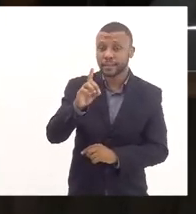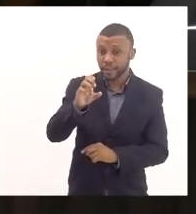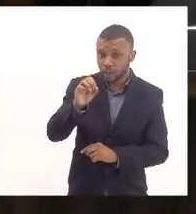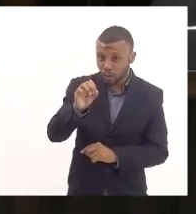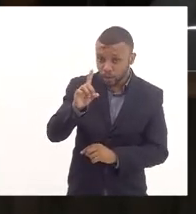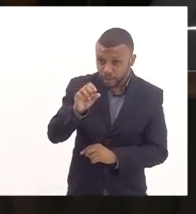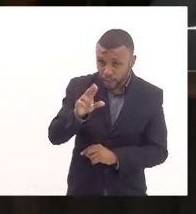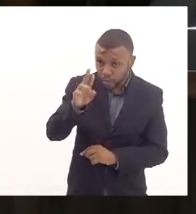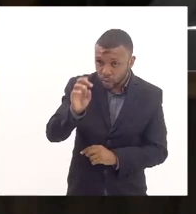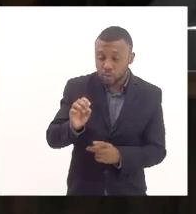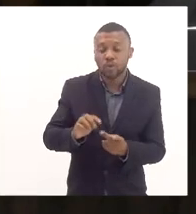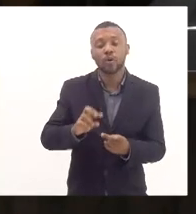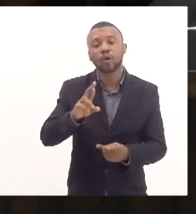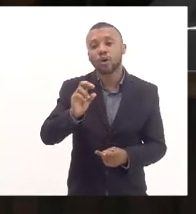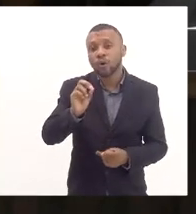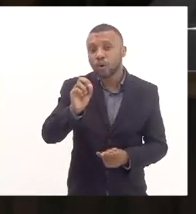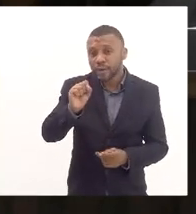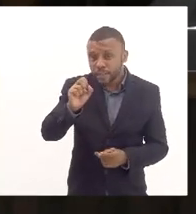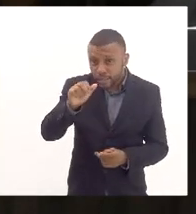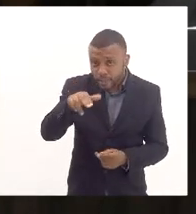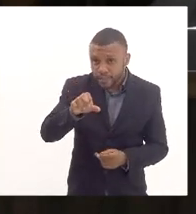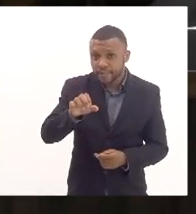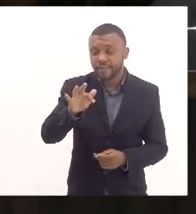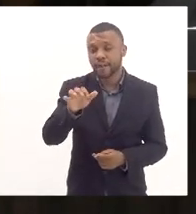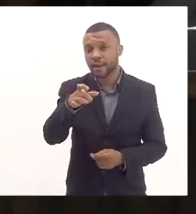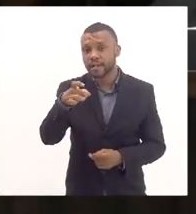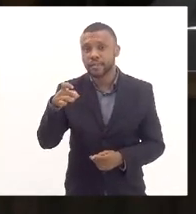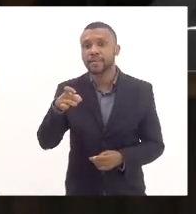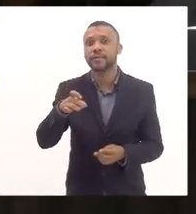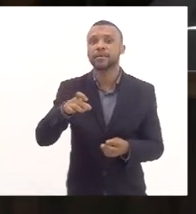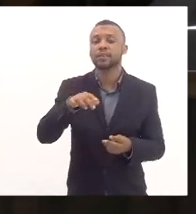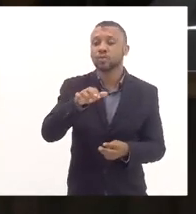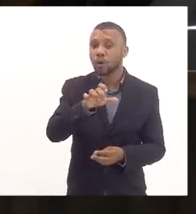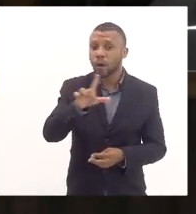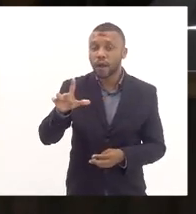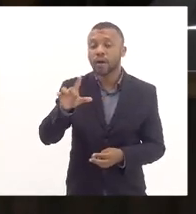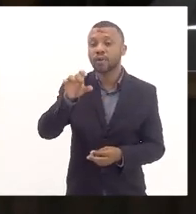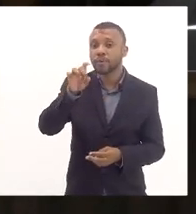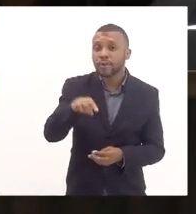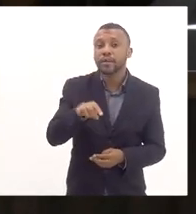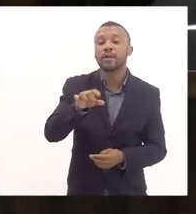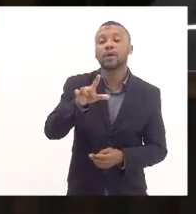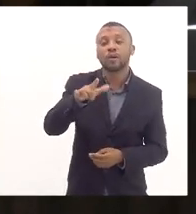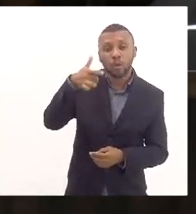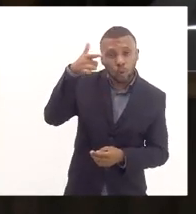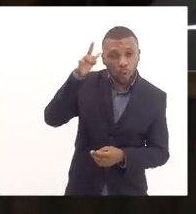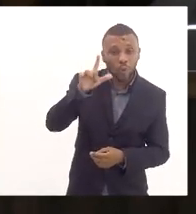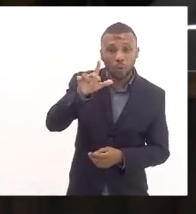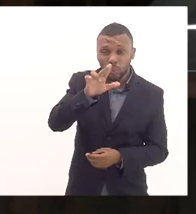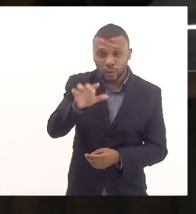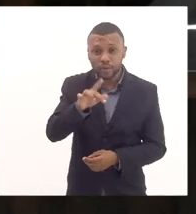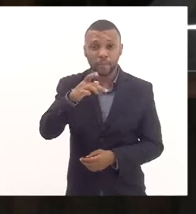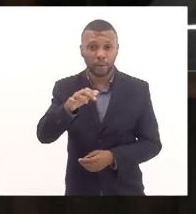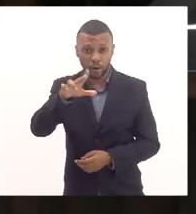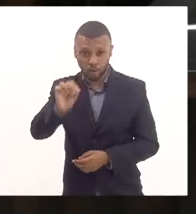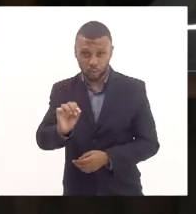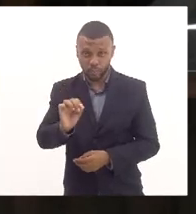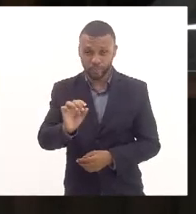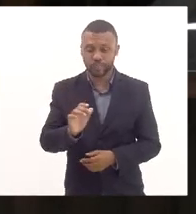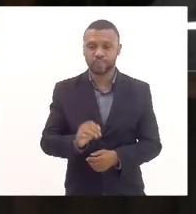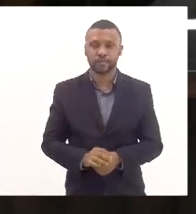Rosane Félix Noel de Carvalho e Luiz Paulo não tem discussão não havendo Quem Queira discutir encerrada a